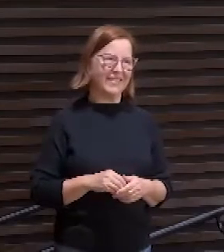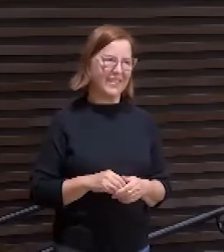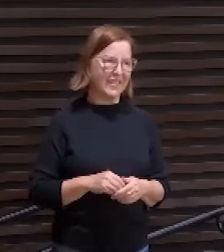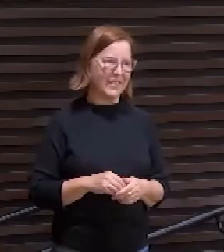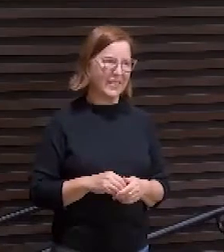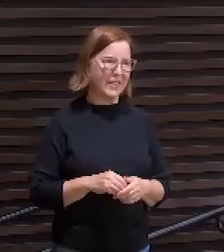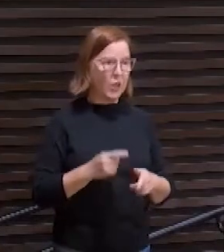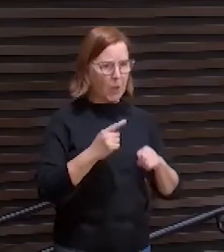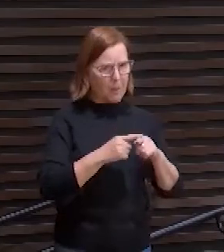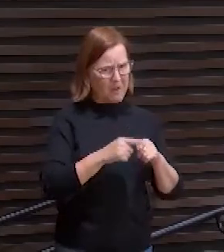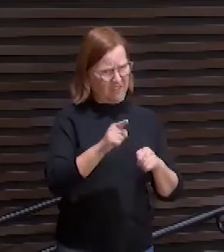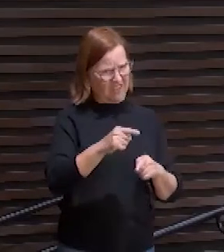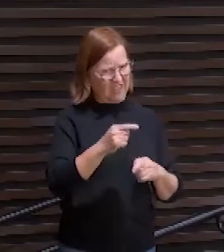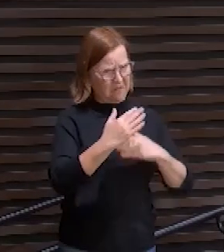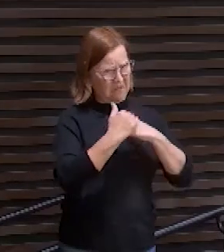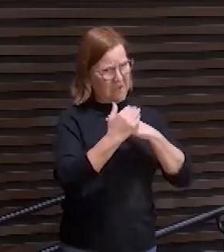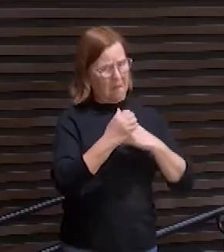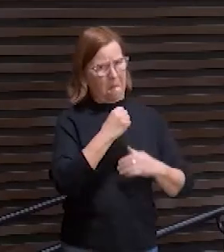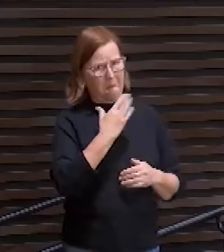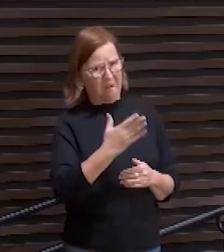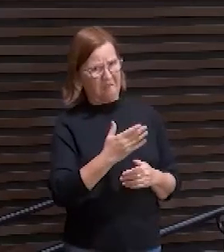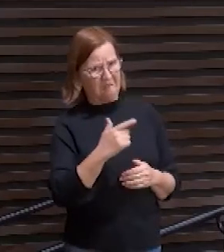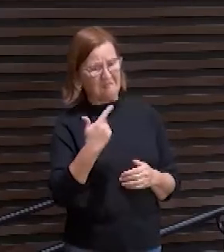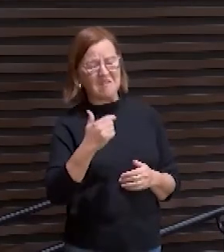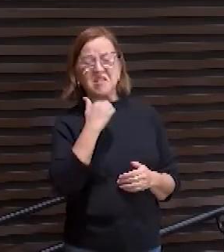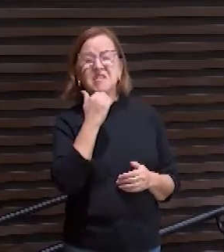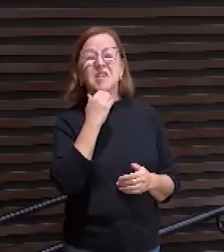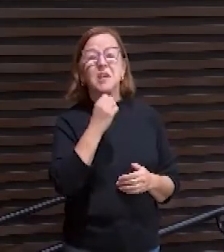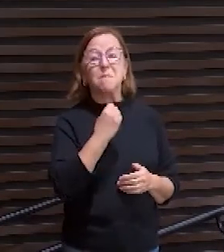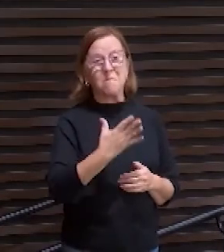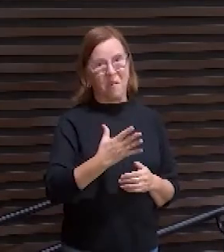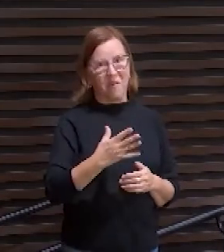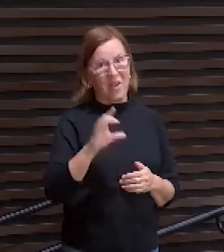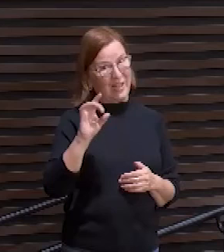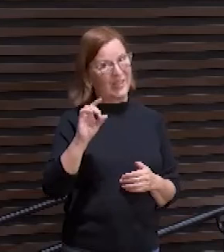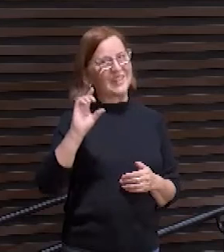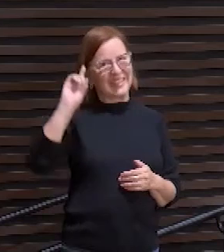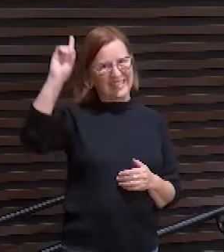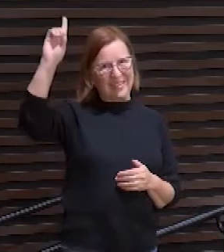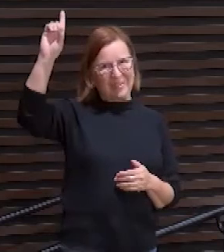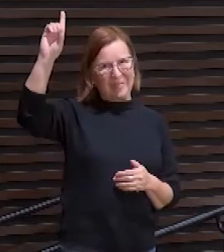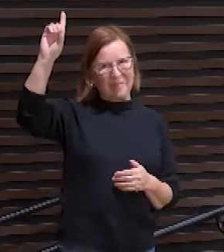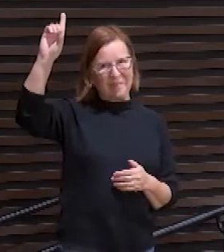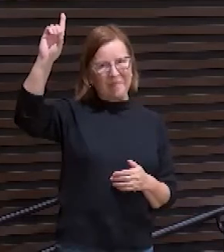Por que você me chama bom? Não há nenhum bom, senão Deus.